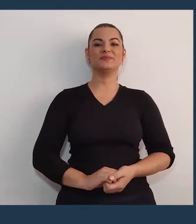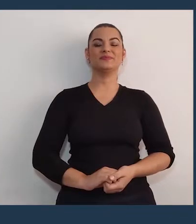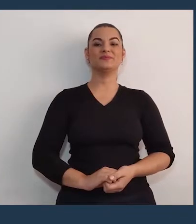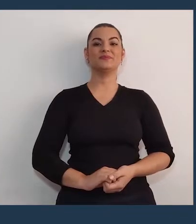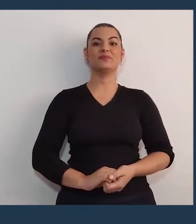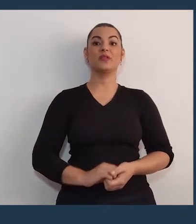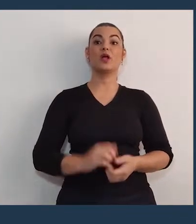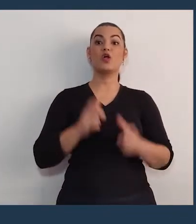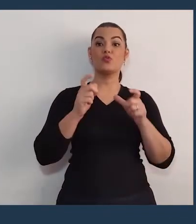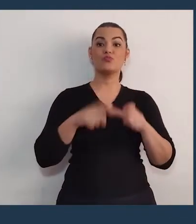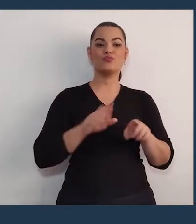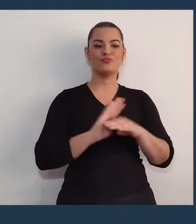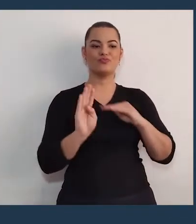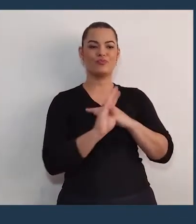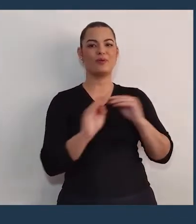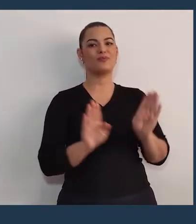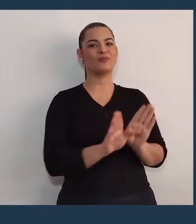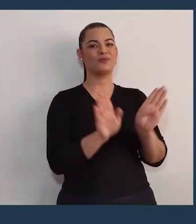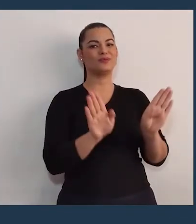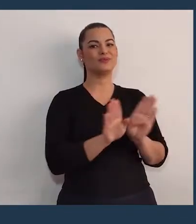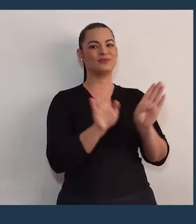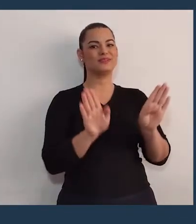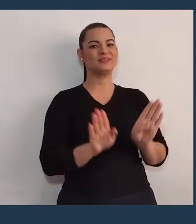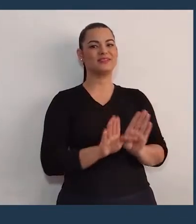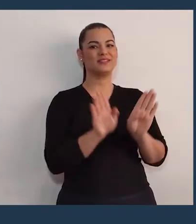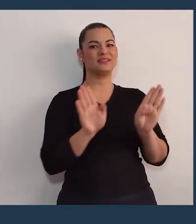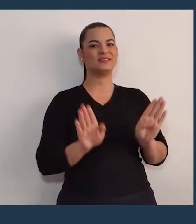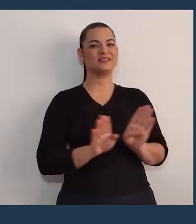CIU Bom Sucesso,